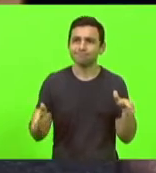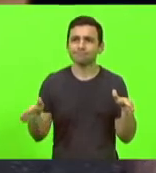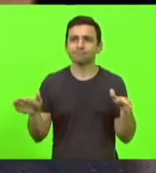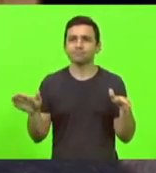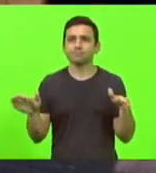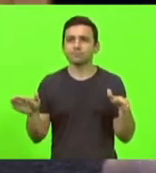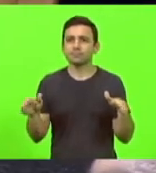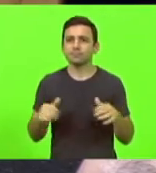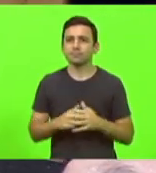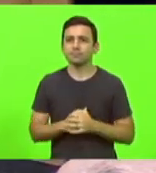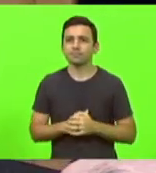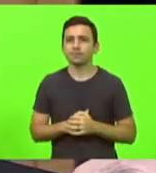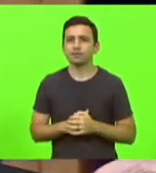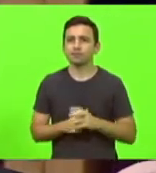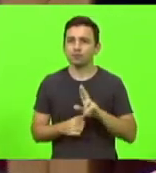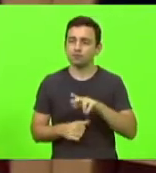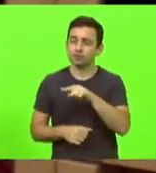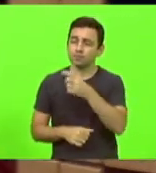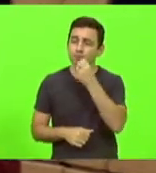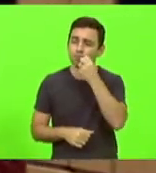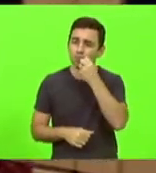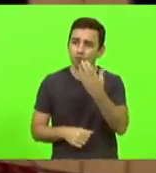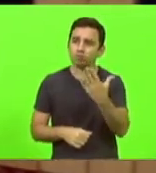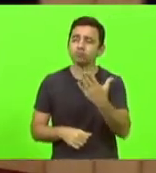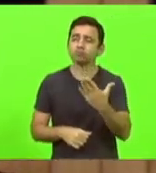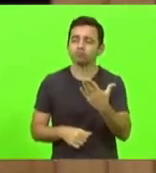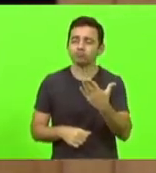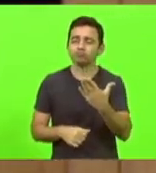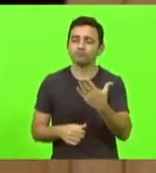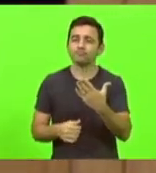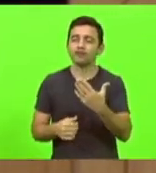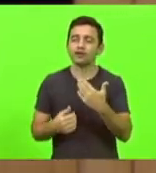pela bondade de Vossa Excelência, esse tempo para